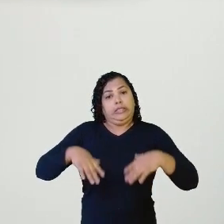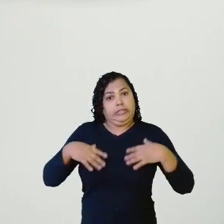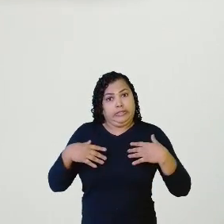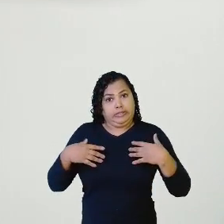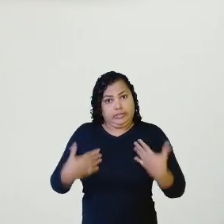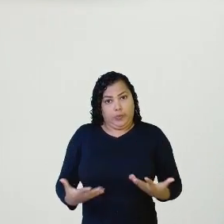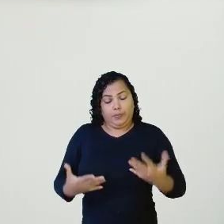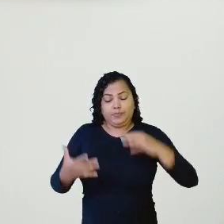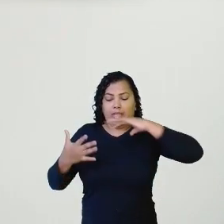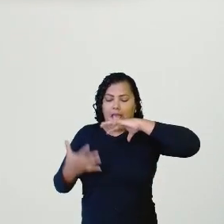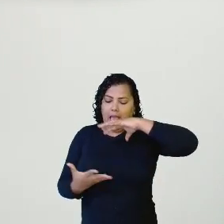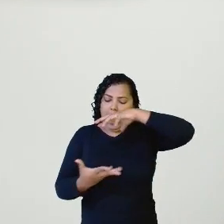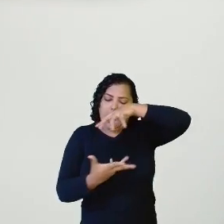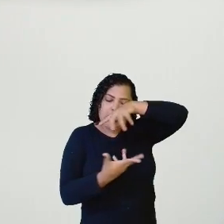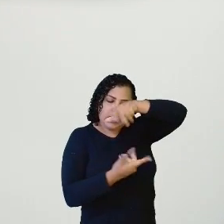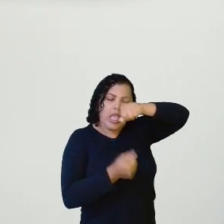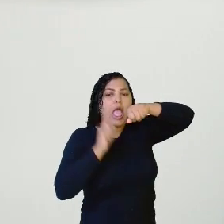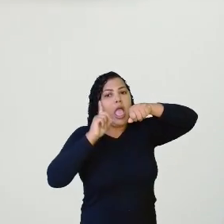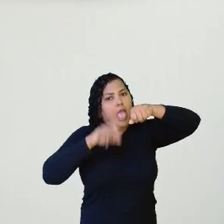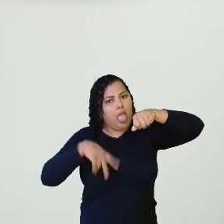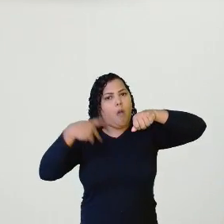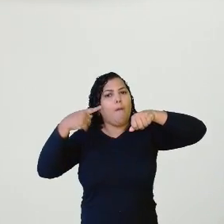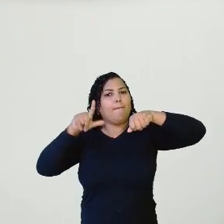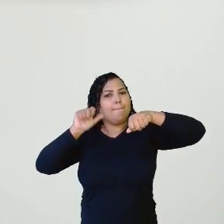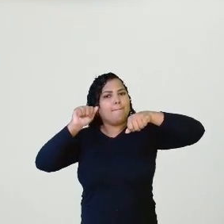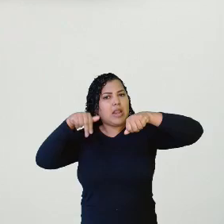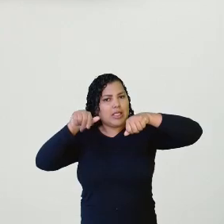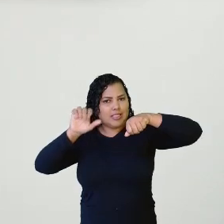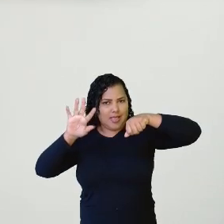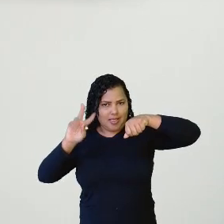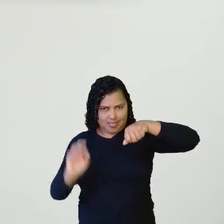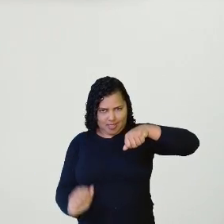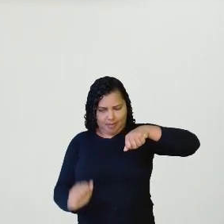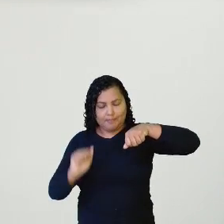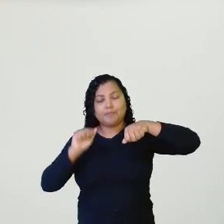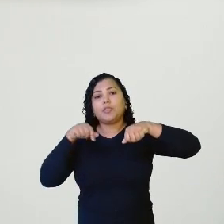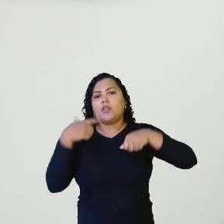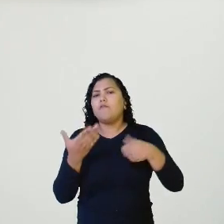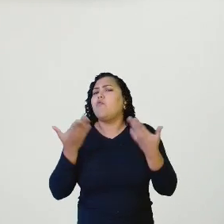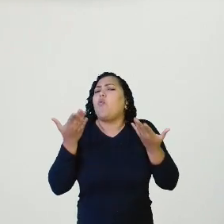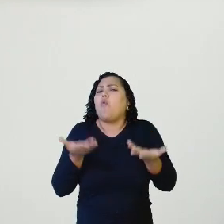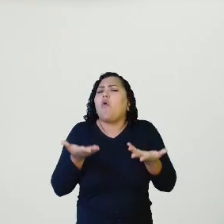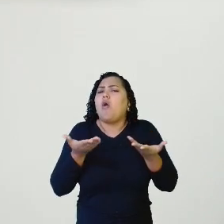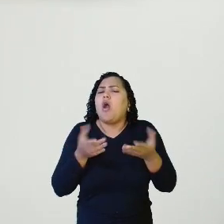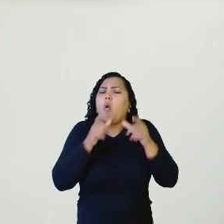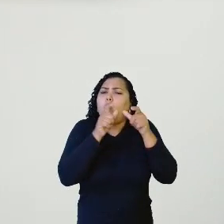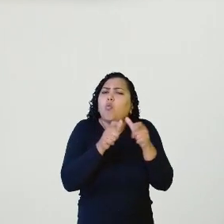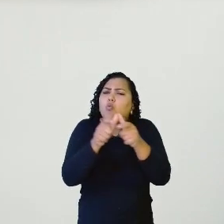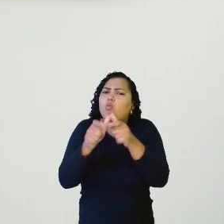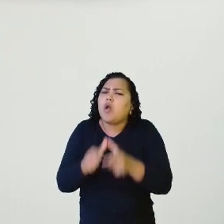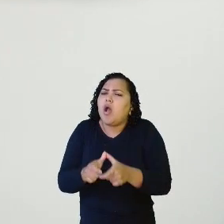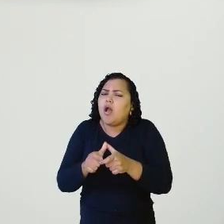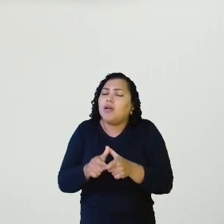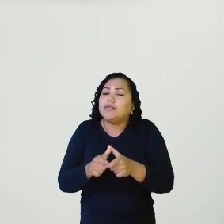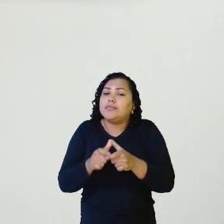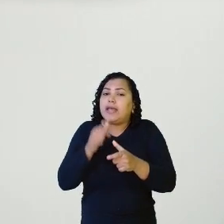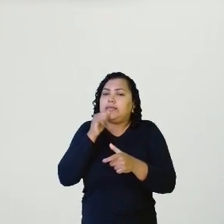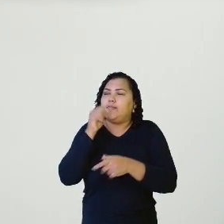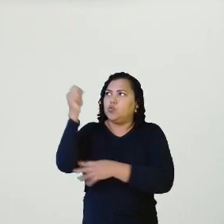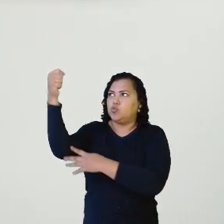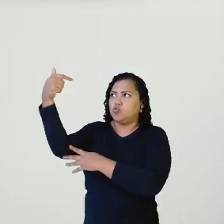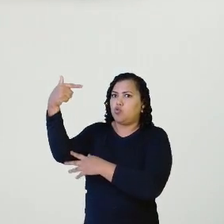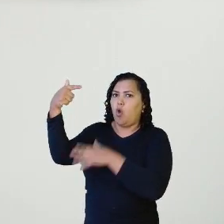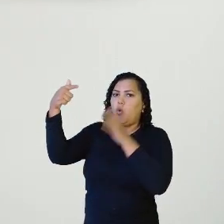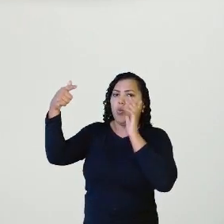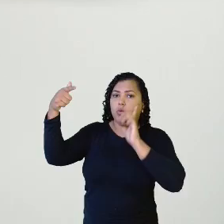não é? Isso com certeza vocês já sabem. E aí a gente vai ver qual é a localização desse planeta em relação ao Sol,